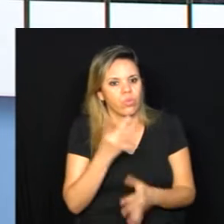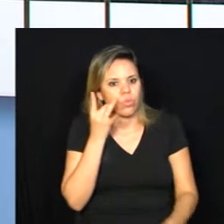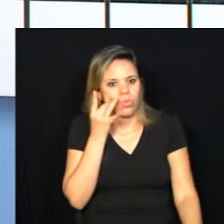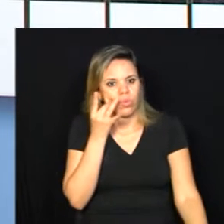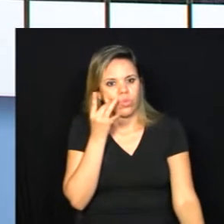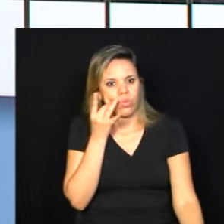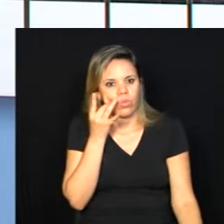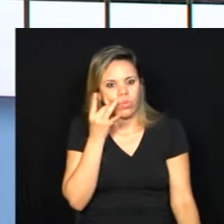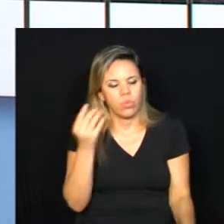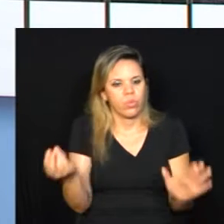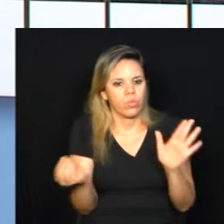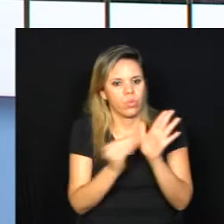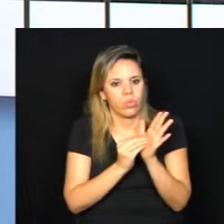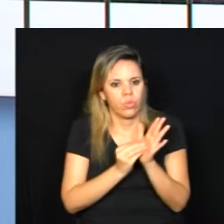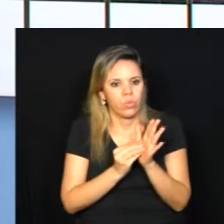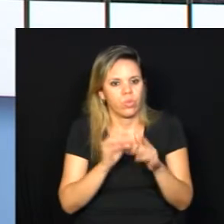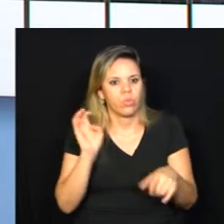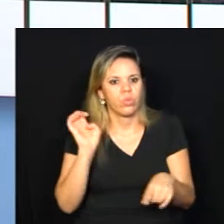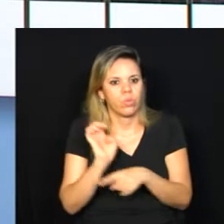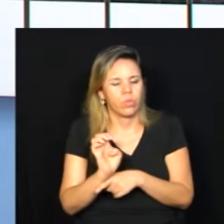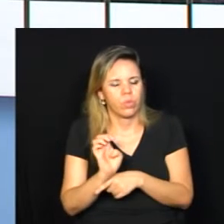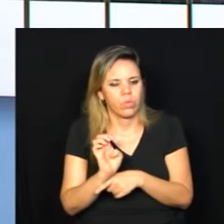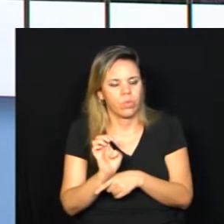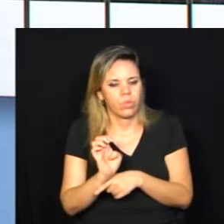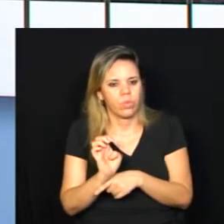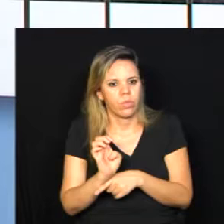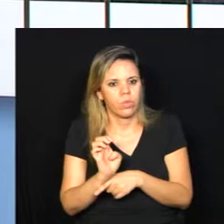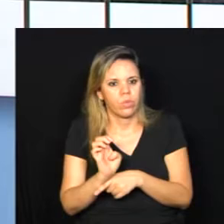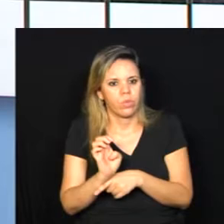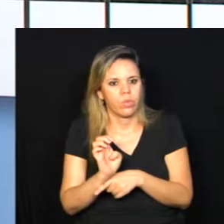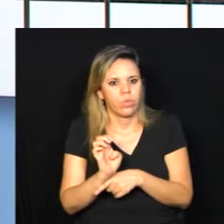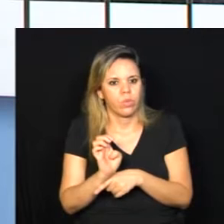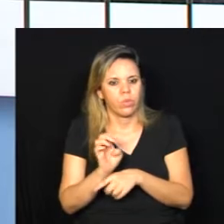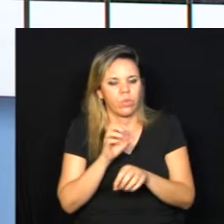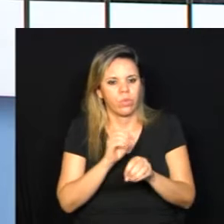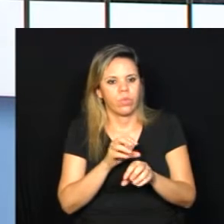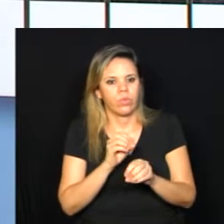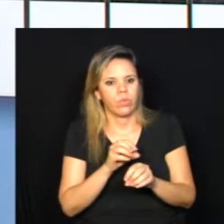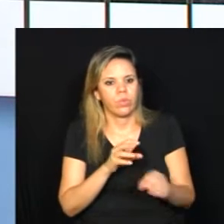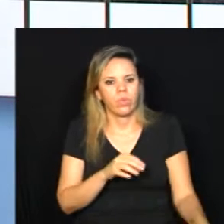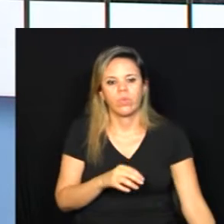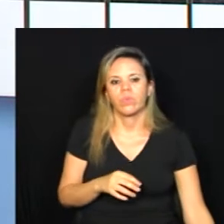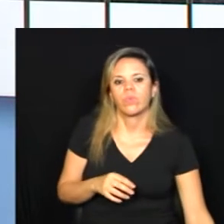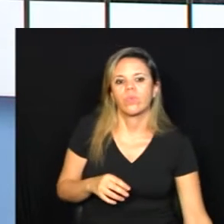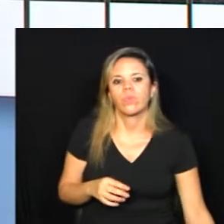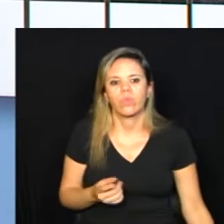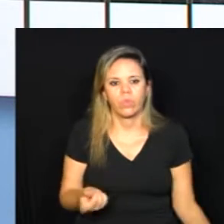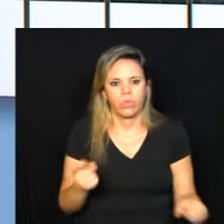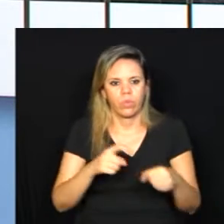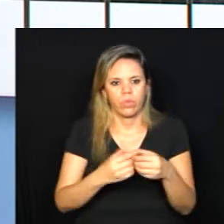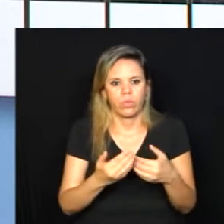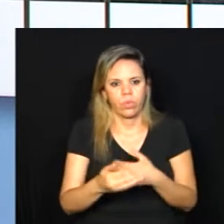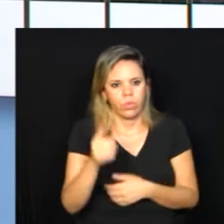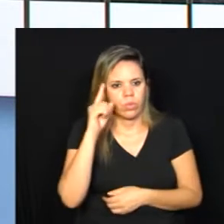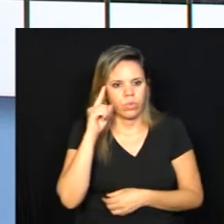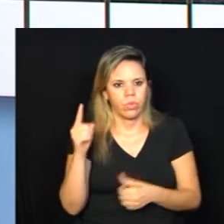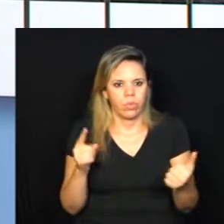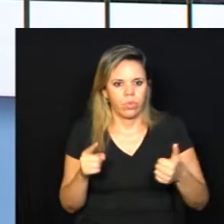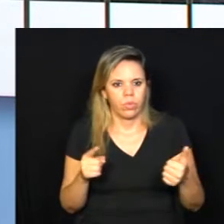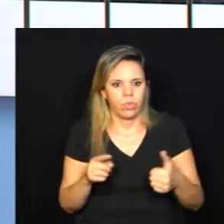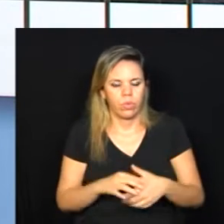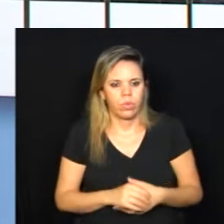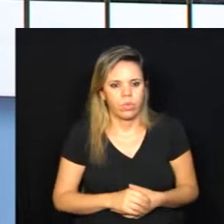que estavam marcadas na rede estadual de educação para retornarem no próximo dia